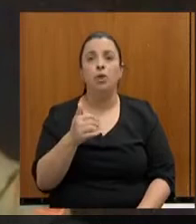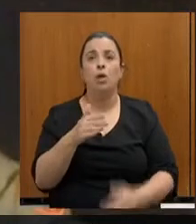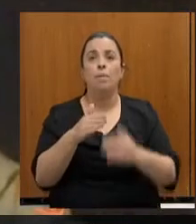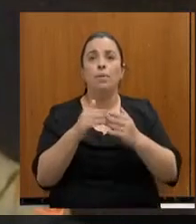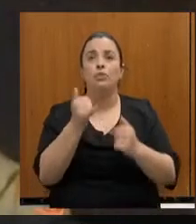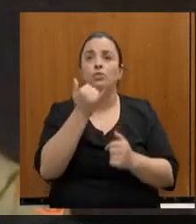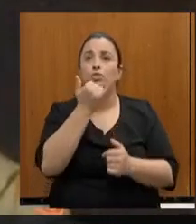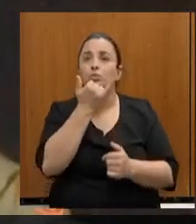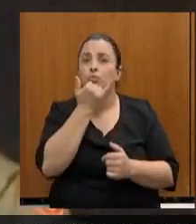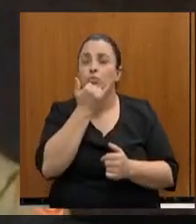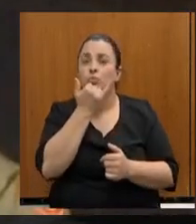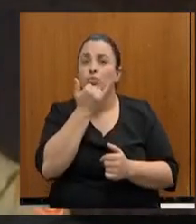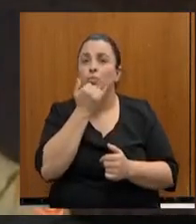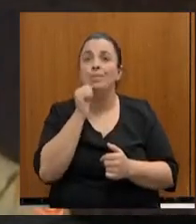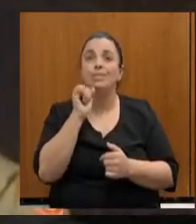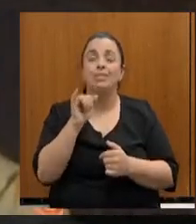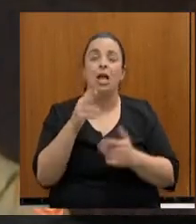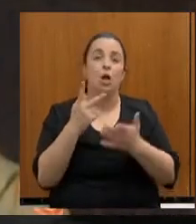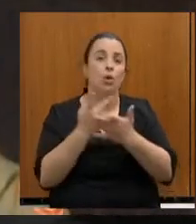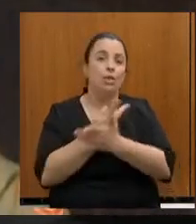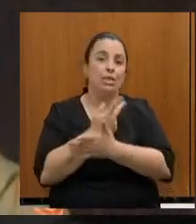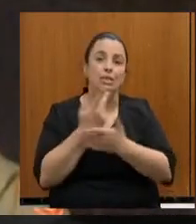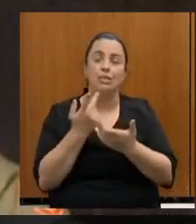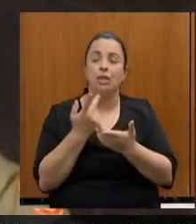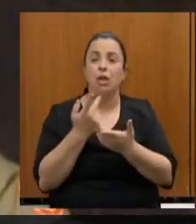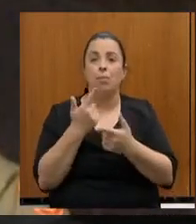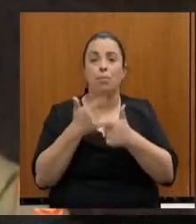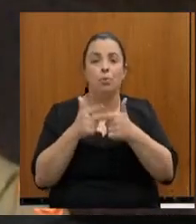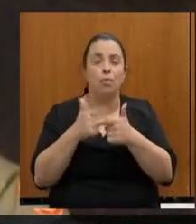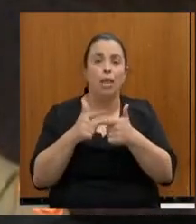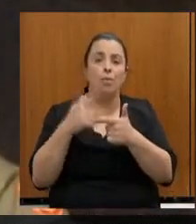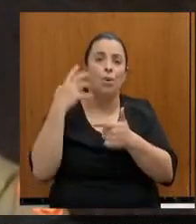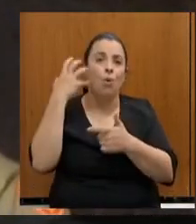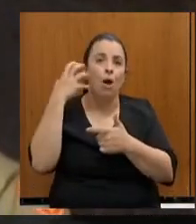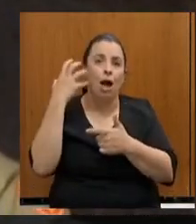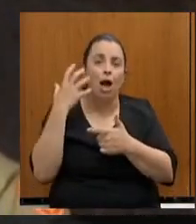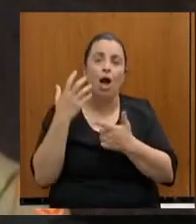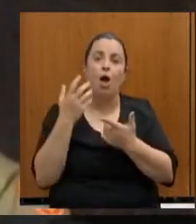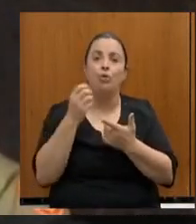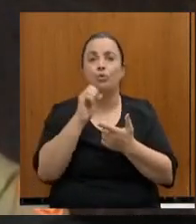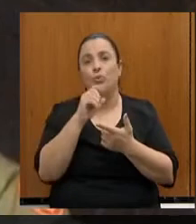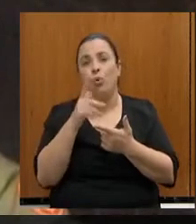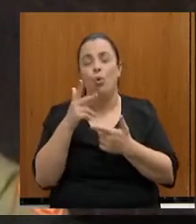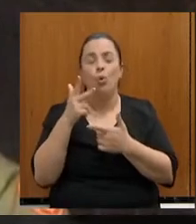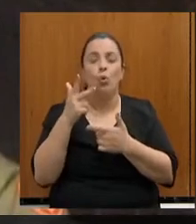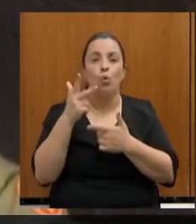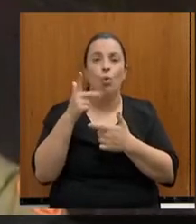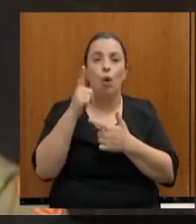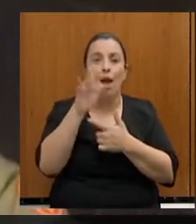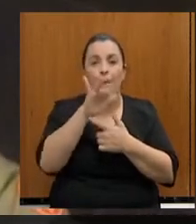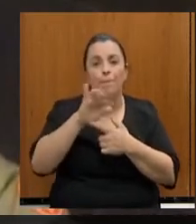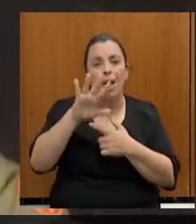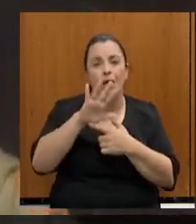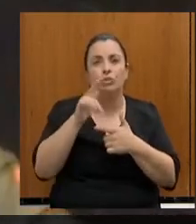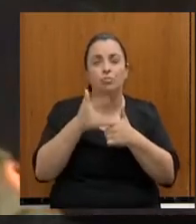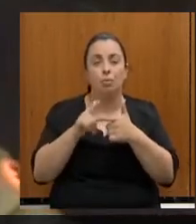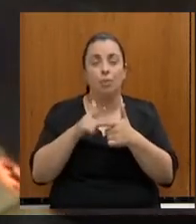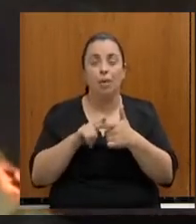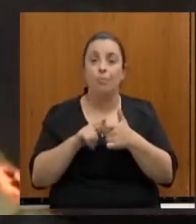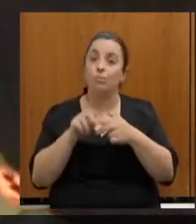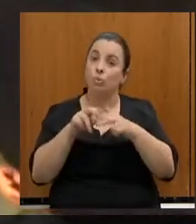desculpas antecipadamente e Se caso tiver os problemas com áudio com a e com vídeo aqui é porque eu tô em casa